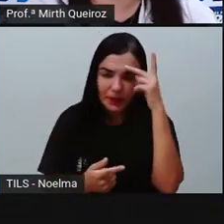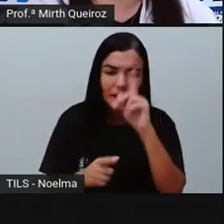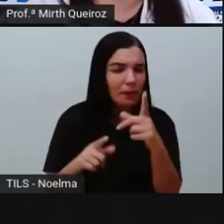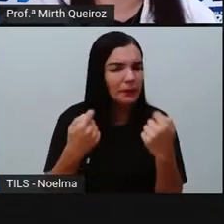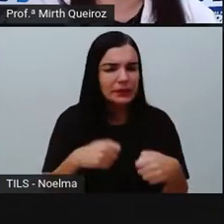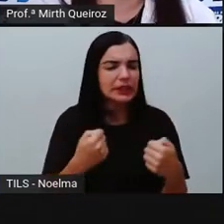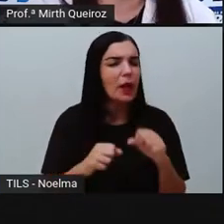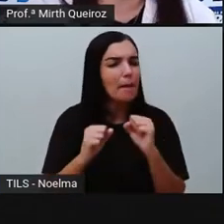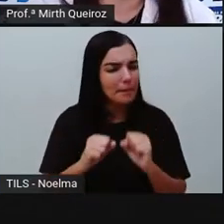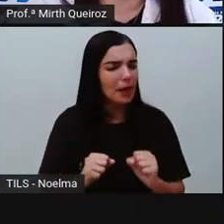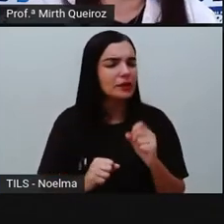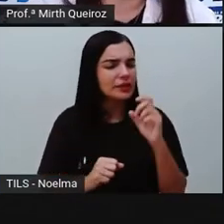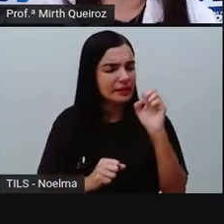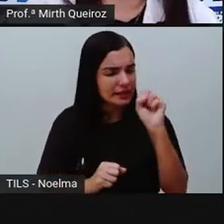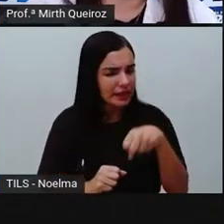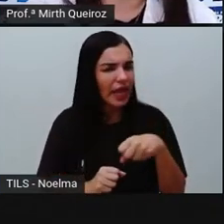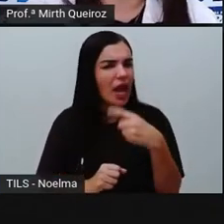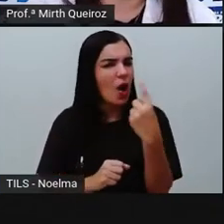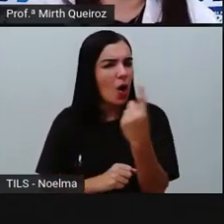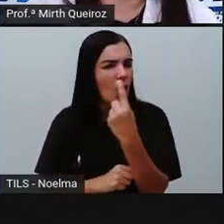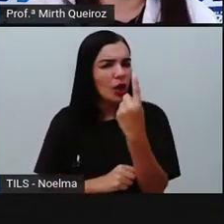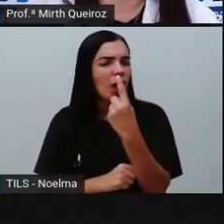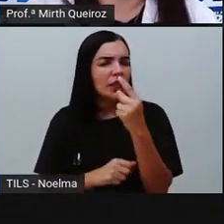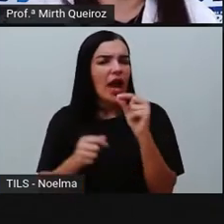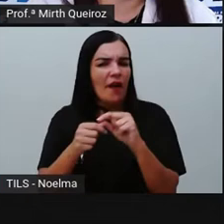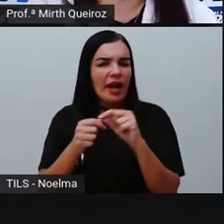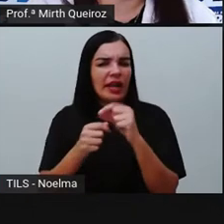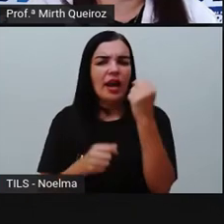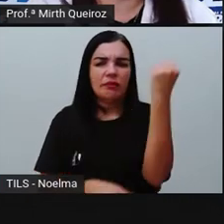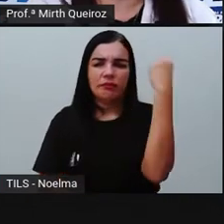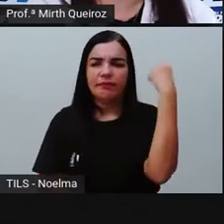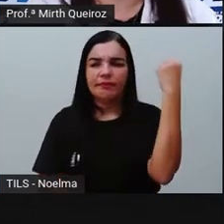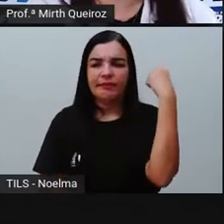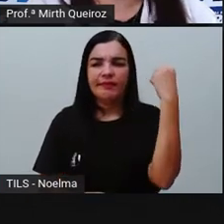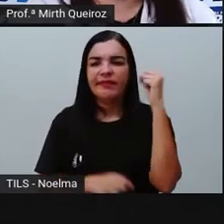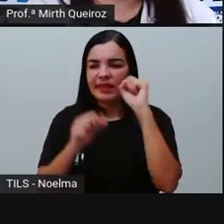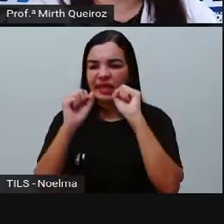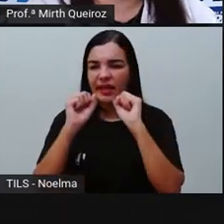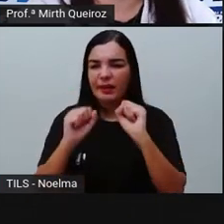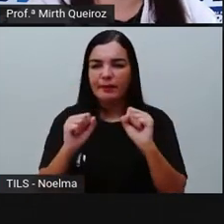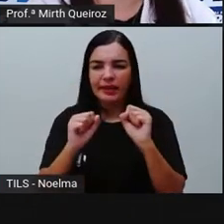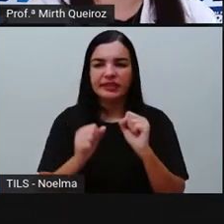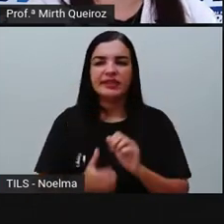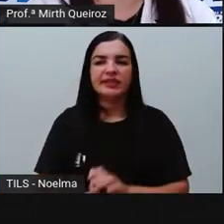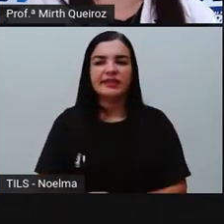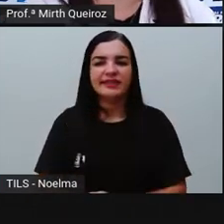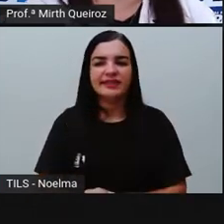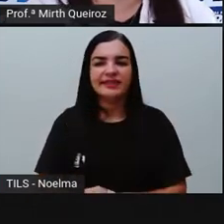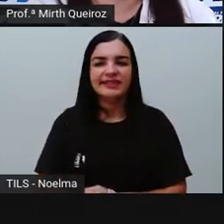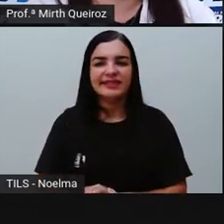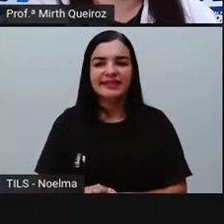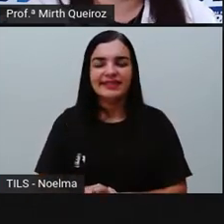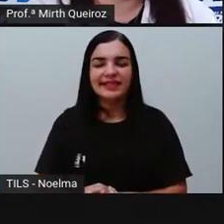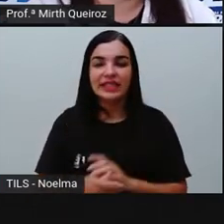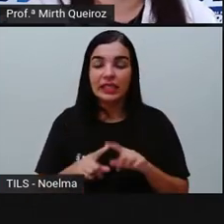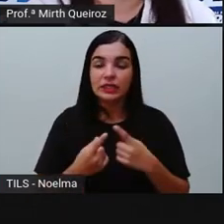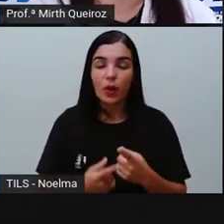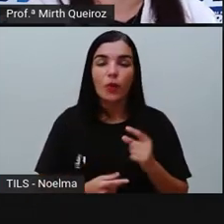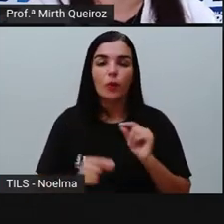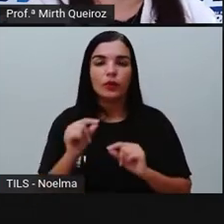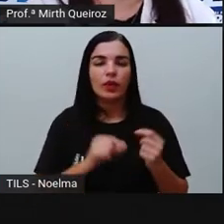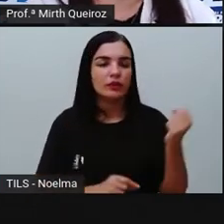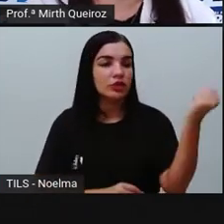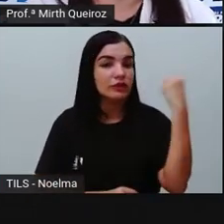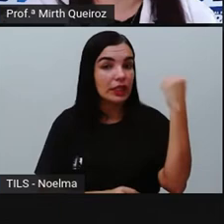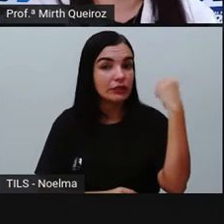caso pode ser adulto também, para poder realizar esse tipo de atividade, né? Então, a atividade física na infância, ela é muito